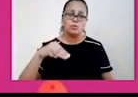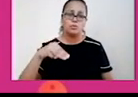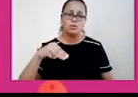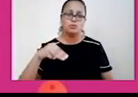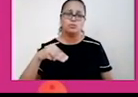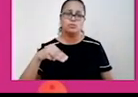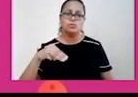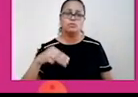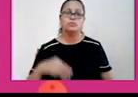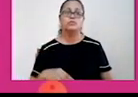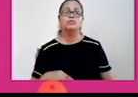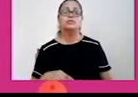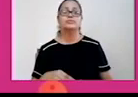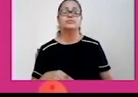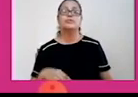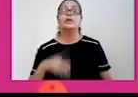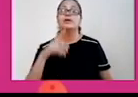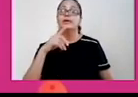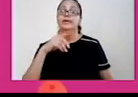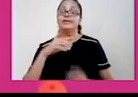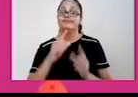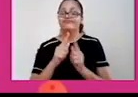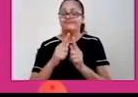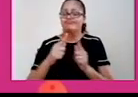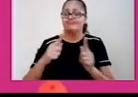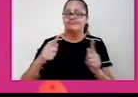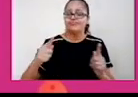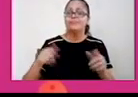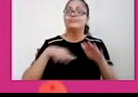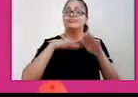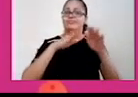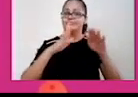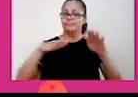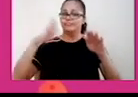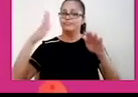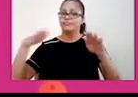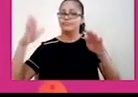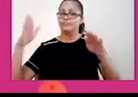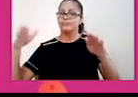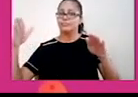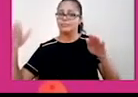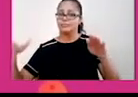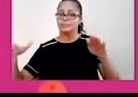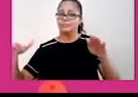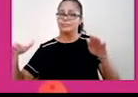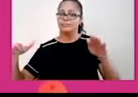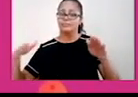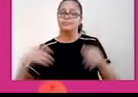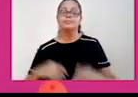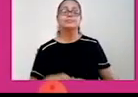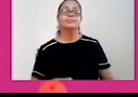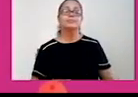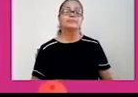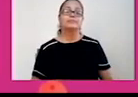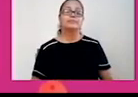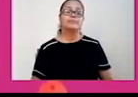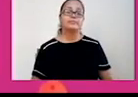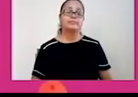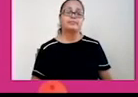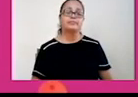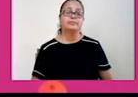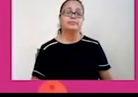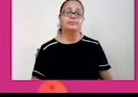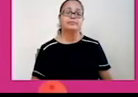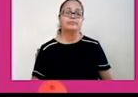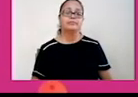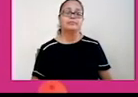extenso litoral, como a gente observa aqui. Acompanha a setinha aqui do mouse e olha só. Que fica aqui no Oceano Pacífico, um extenso litoral, certo?